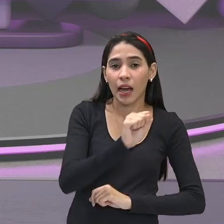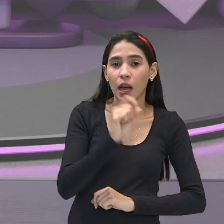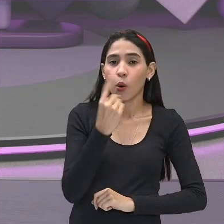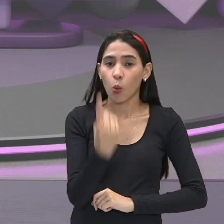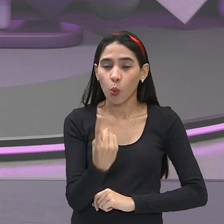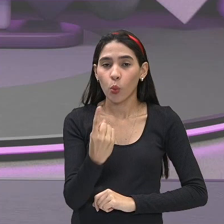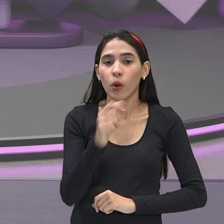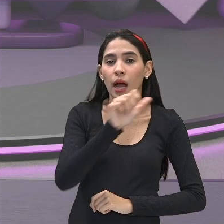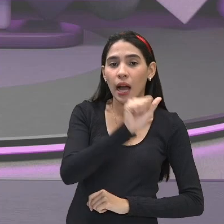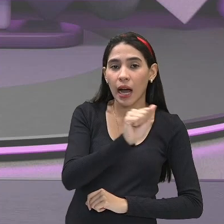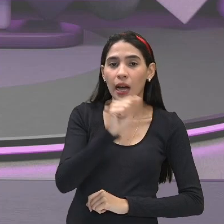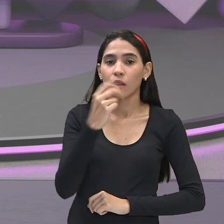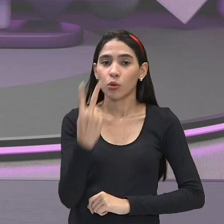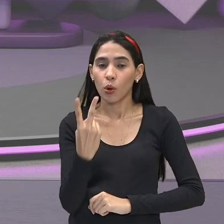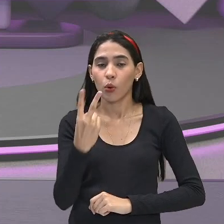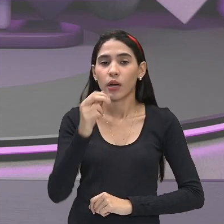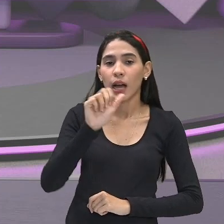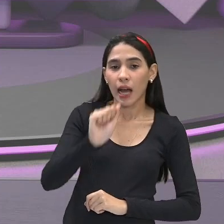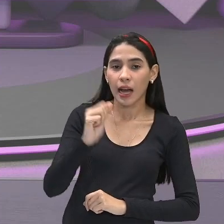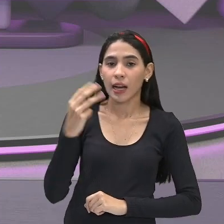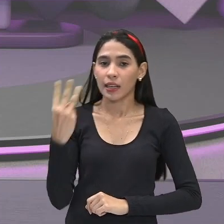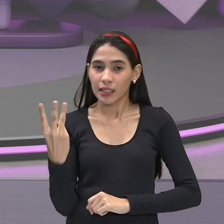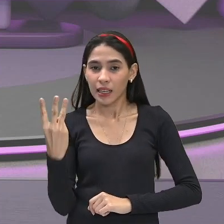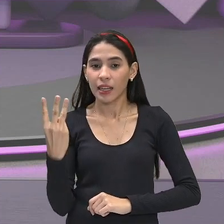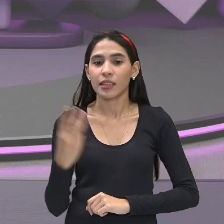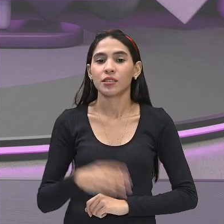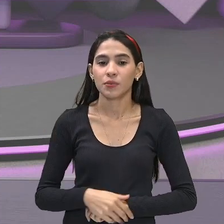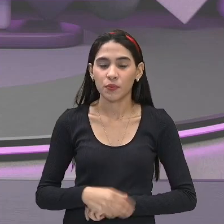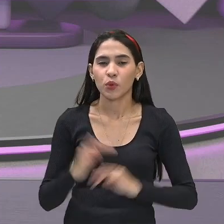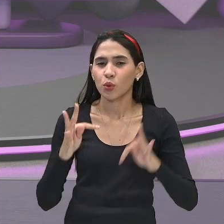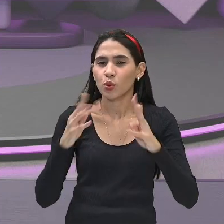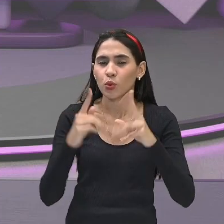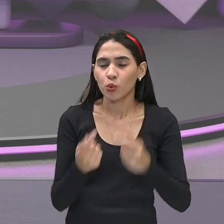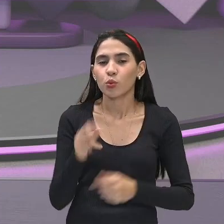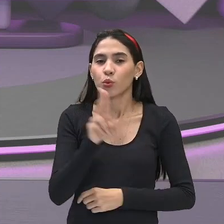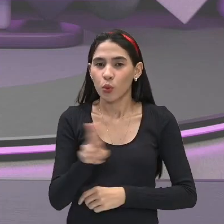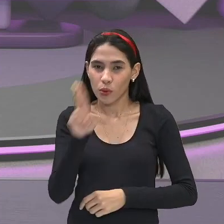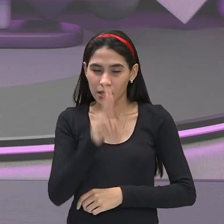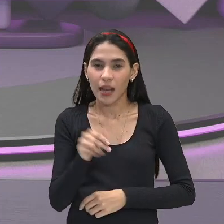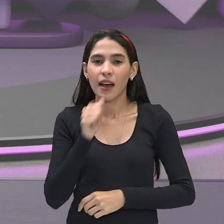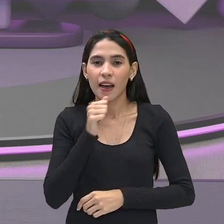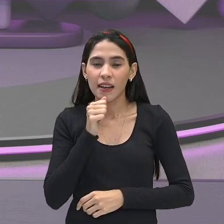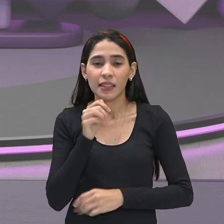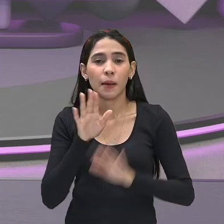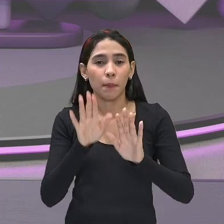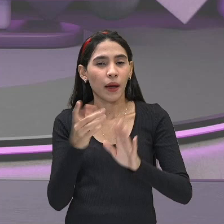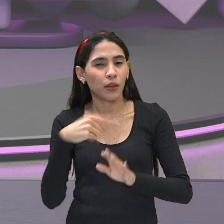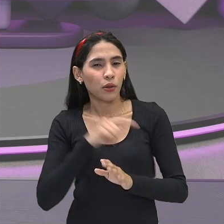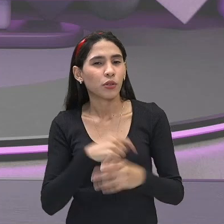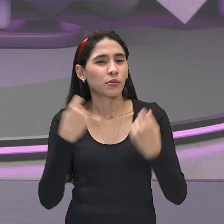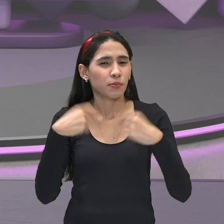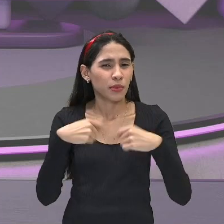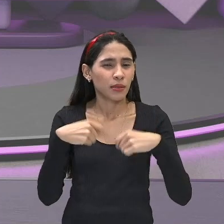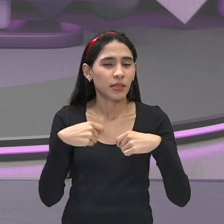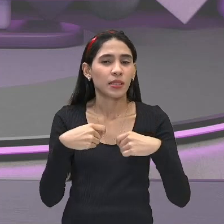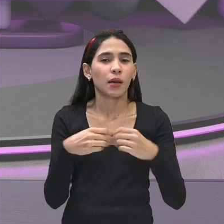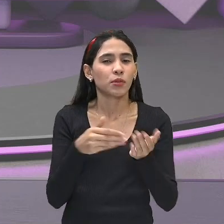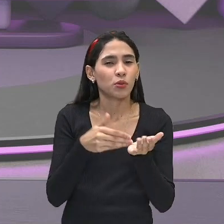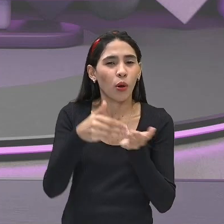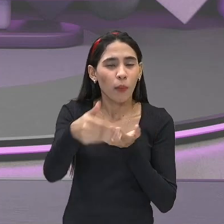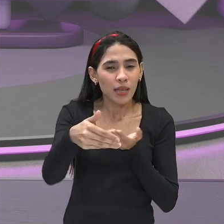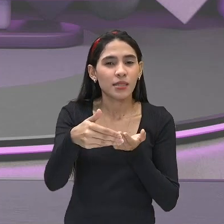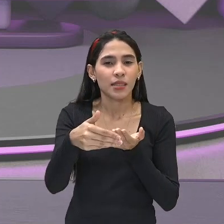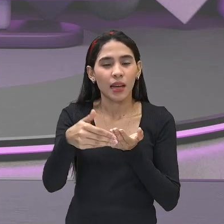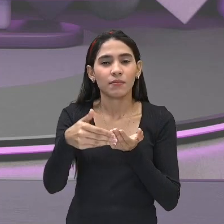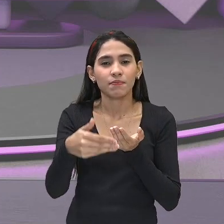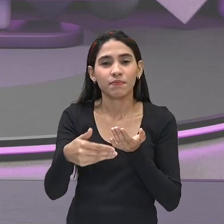A2, quem é o próximo termo, quem é a razão, tudo isso nós vamos ver. Então a gente precisa se familiarizar com essas